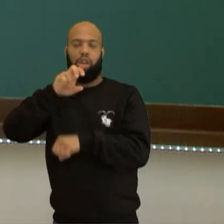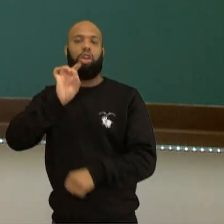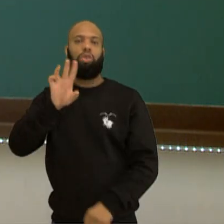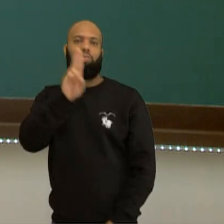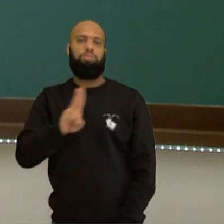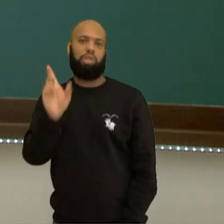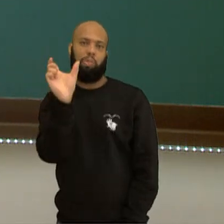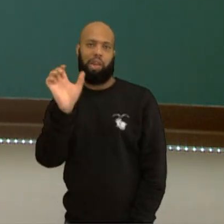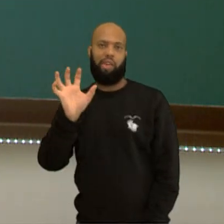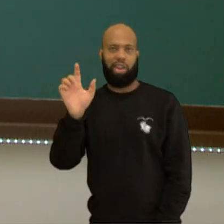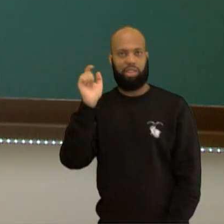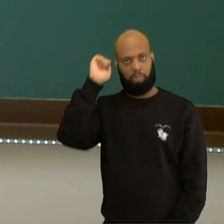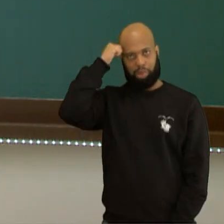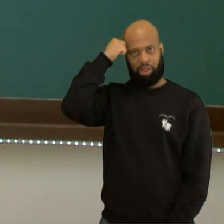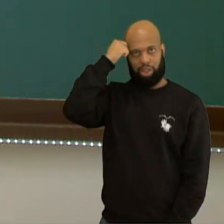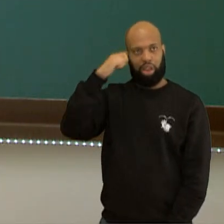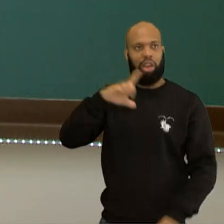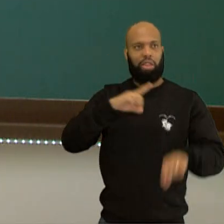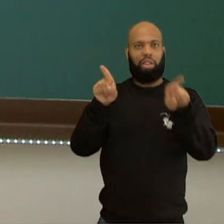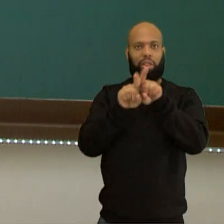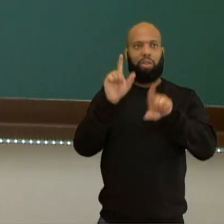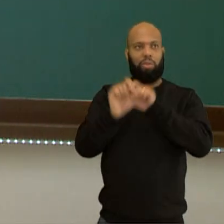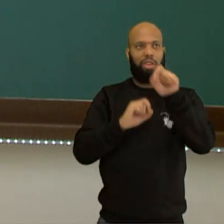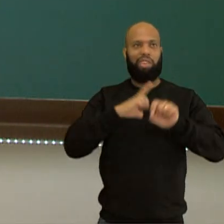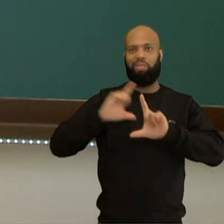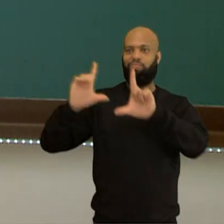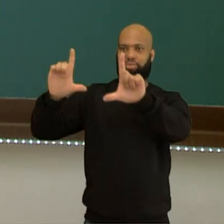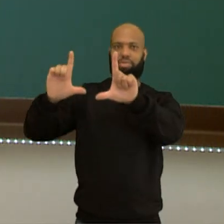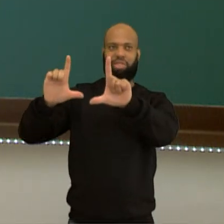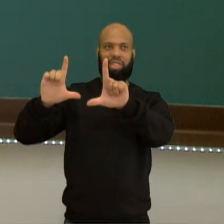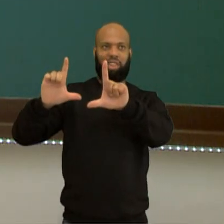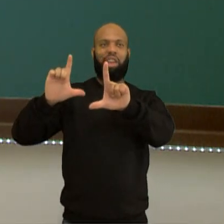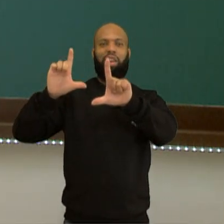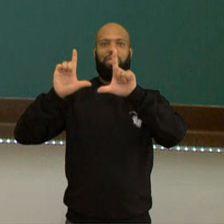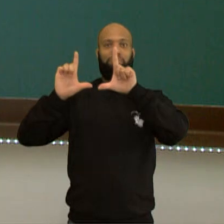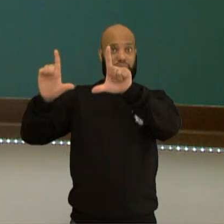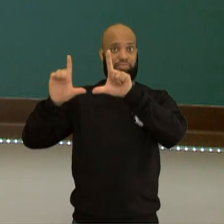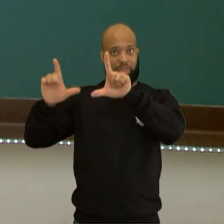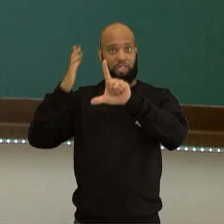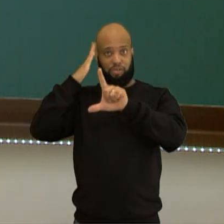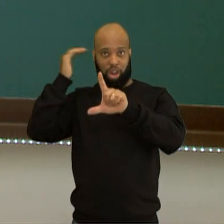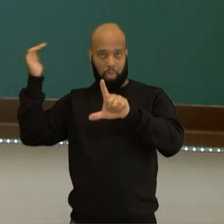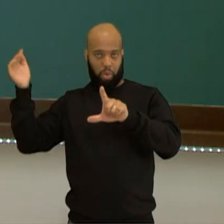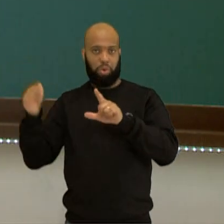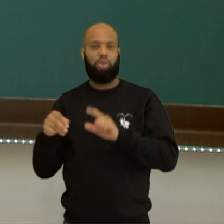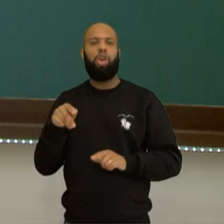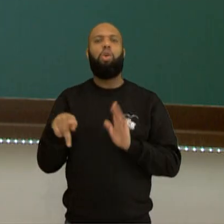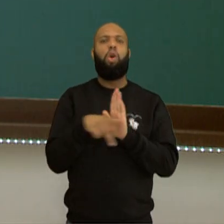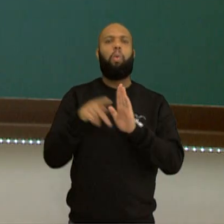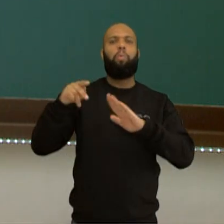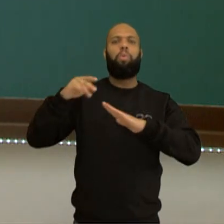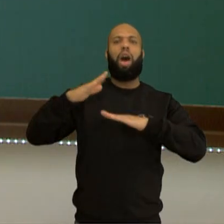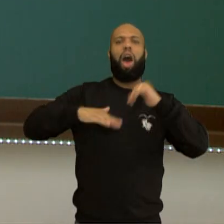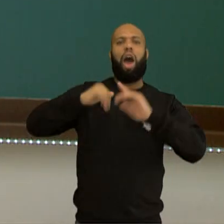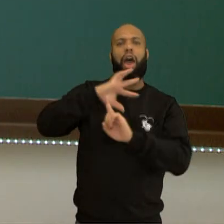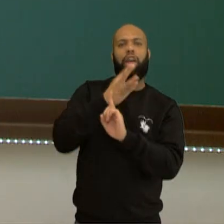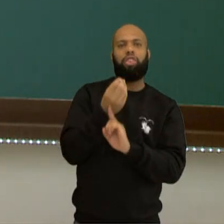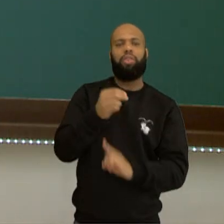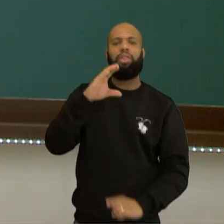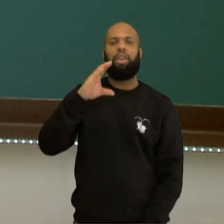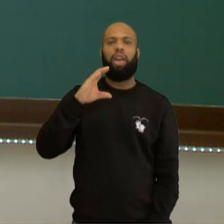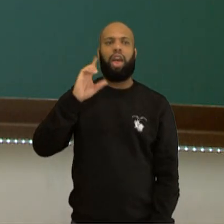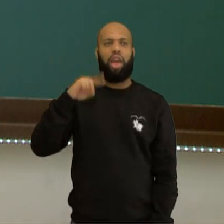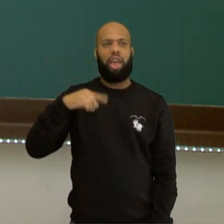termo migrante, tá? E aqui nós temos o quadro Retirantes do Cândido Portinari, que retrata, né, essa ideia de